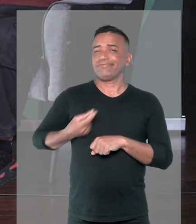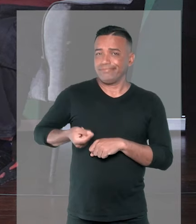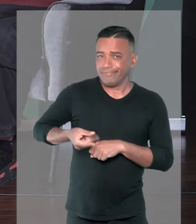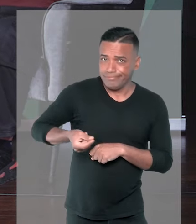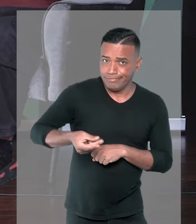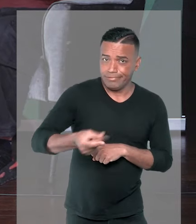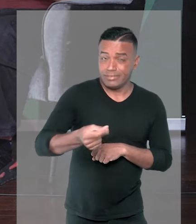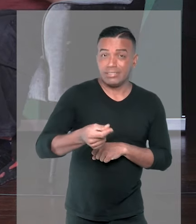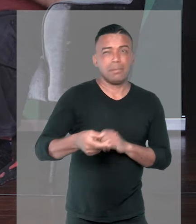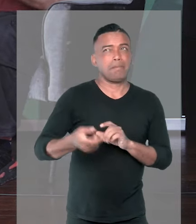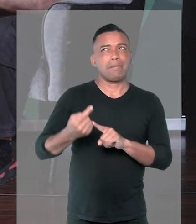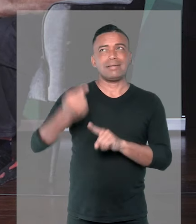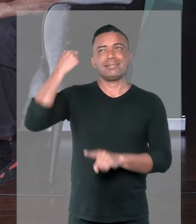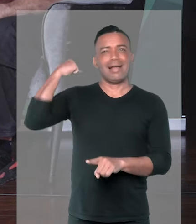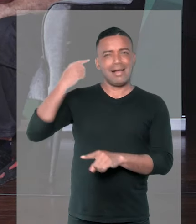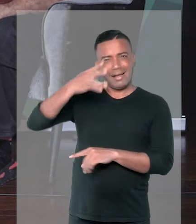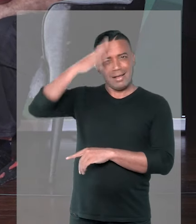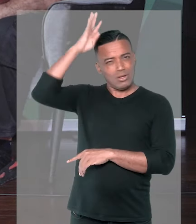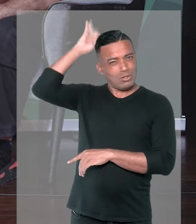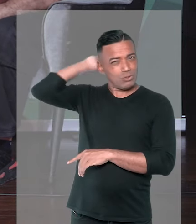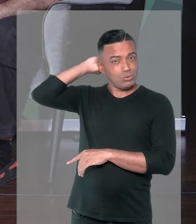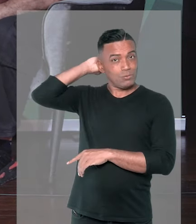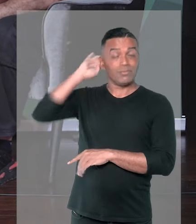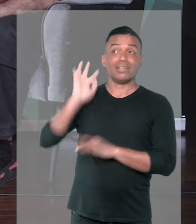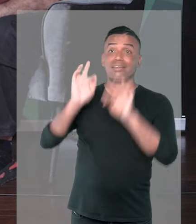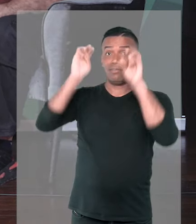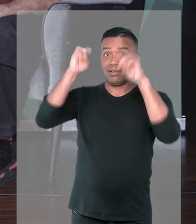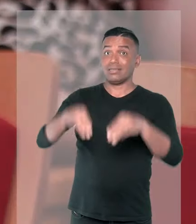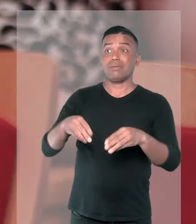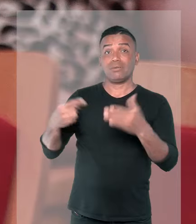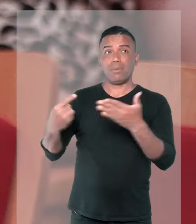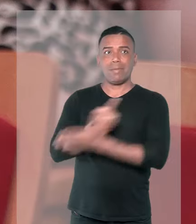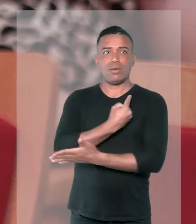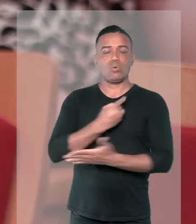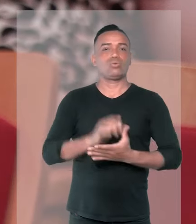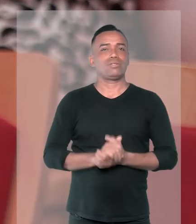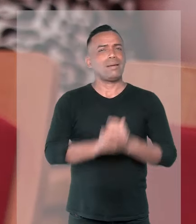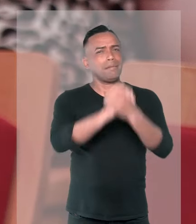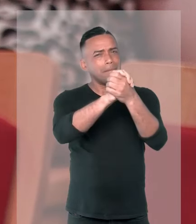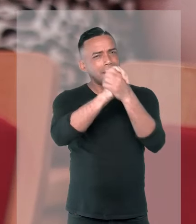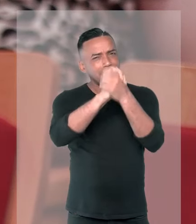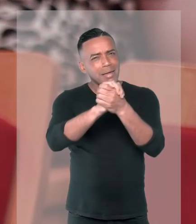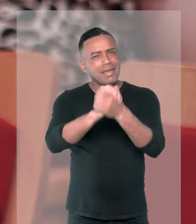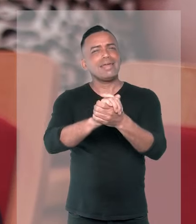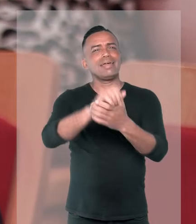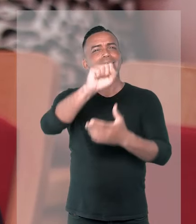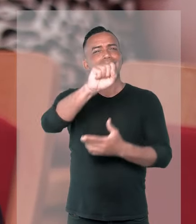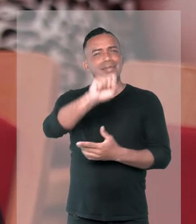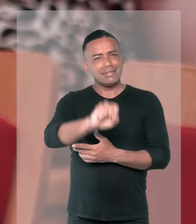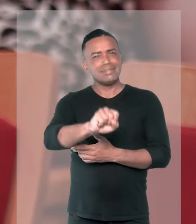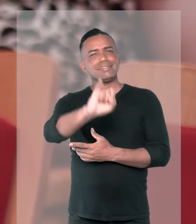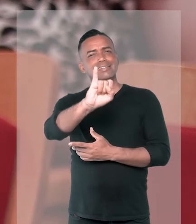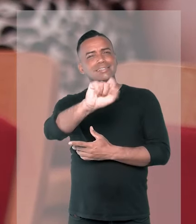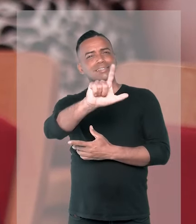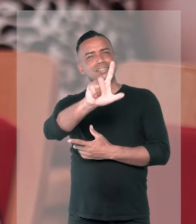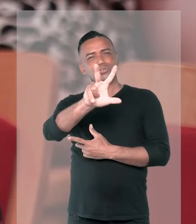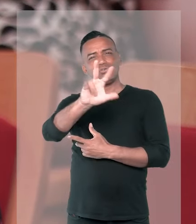desde Marco Antonio bem gente a gente tem que encerrar Mas tem uma pergunta ali Parabéns Silvio um grande prazer tá aqui ti